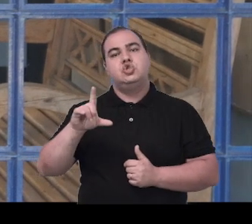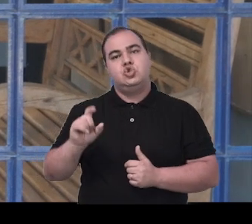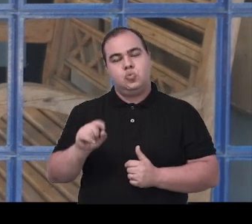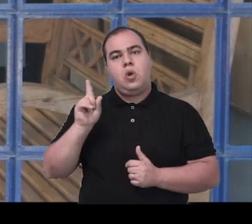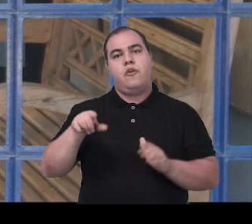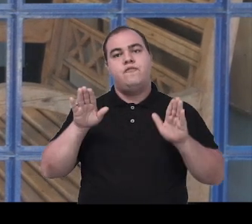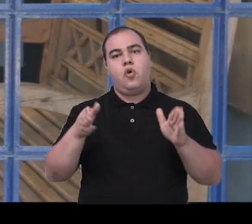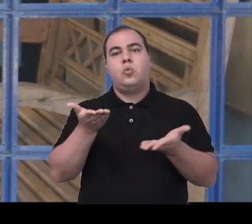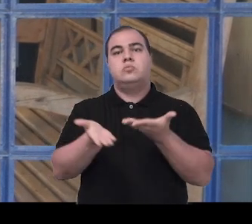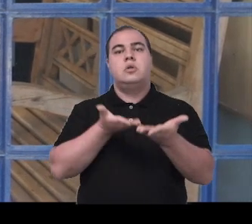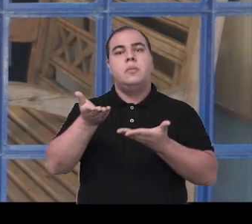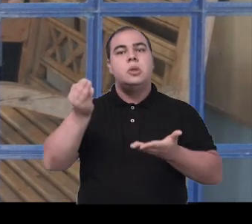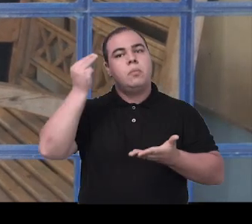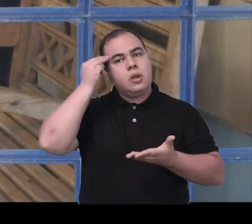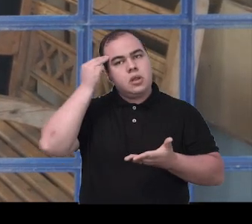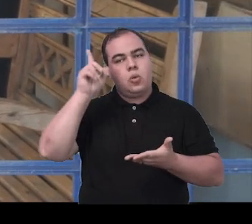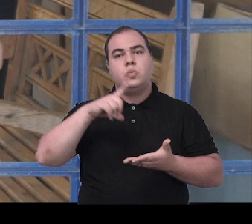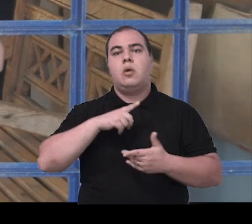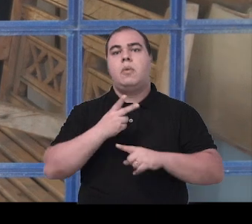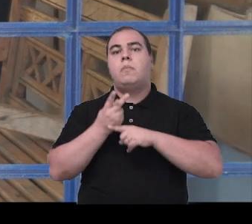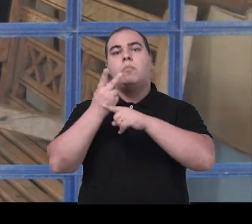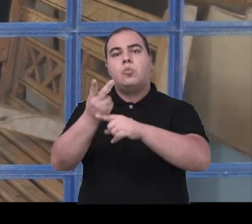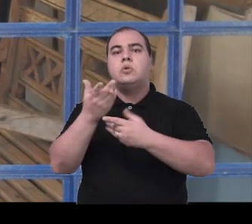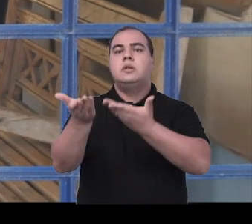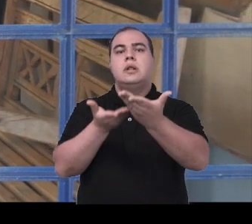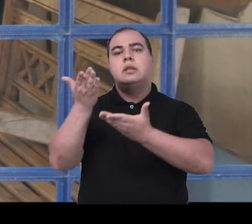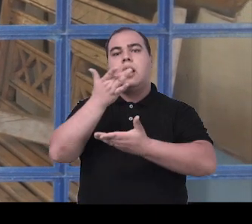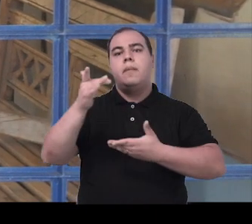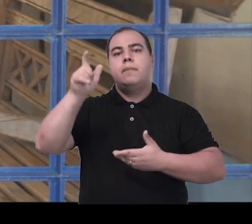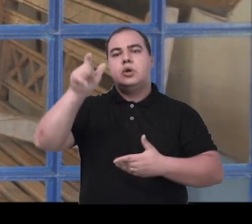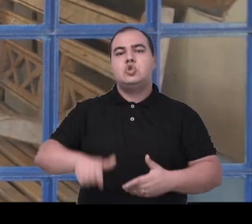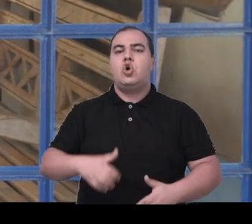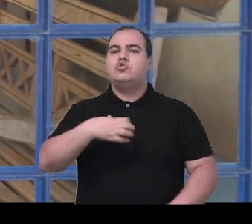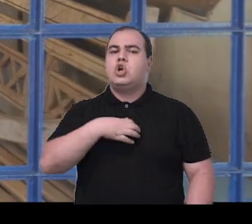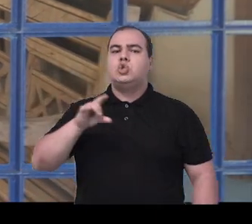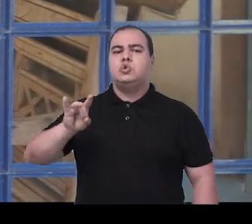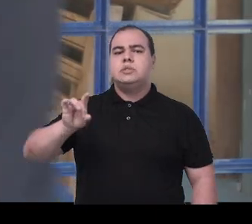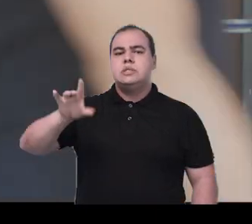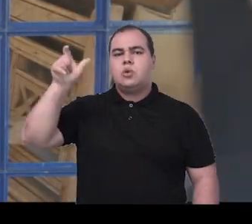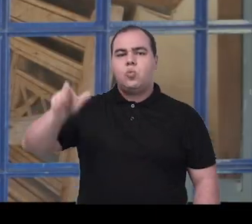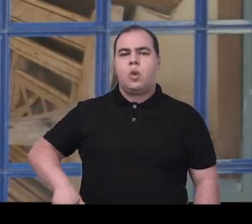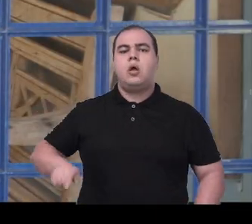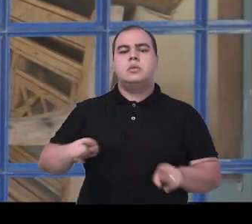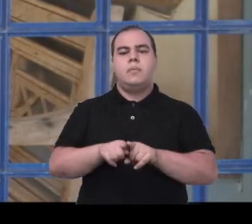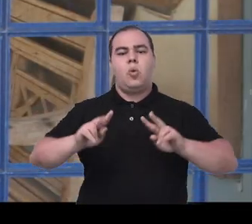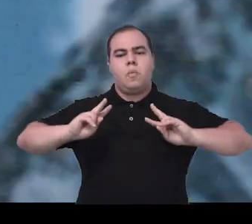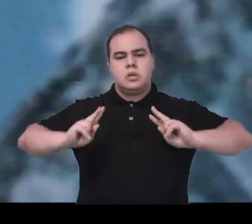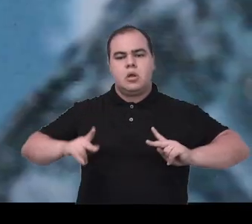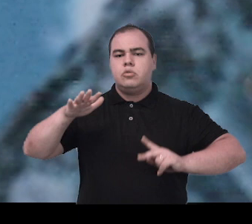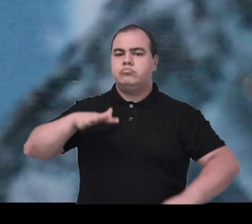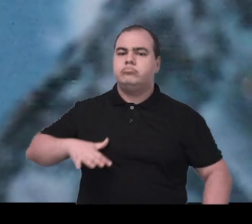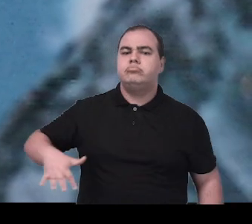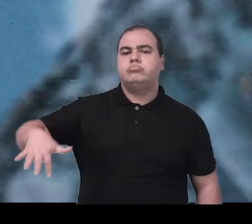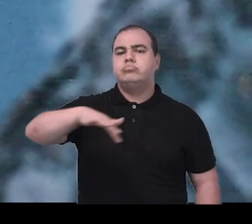então é o foco do seu tratamento. Tem uma busca de tratar o sujeito de modo singular, né, e de maneira